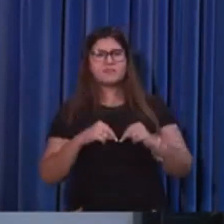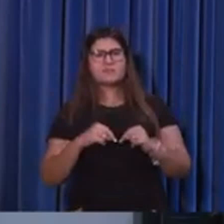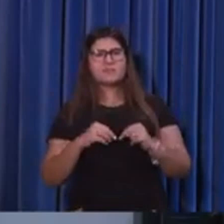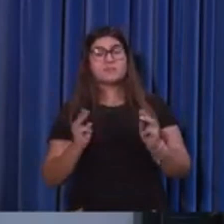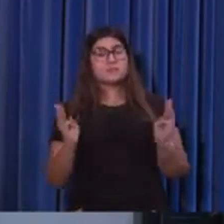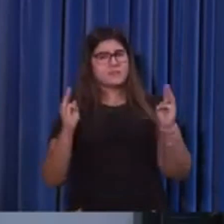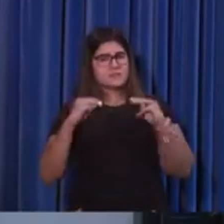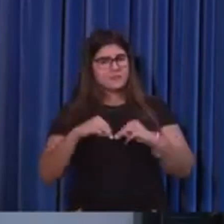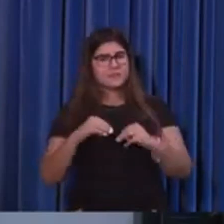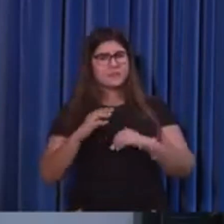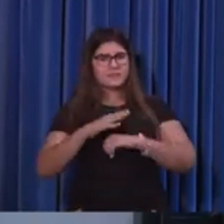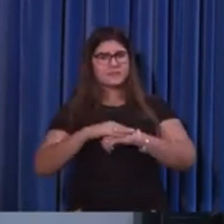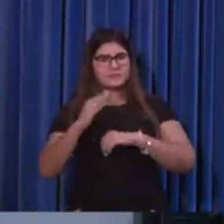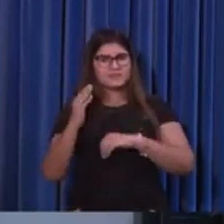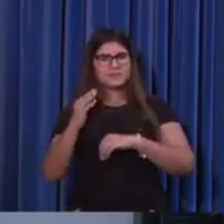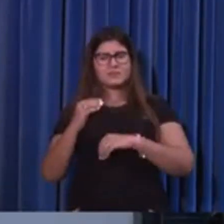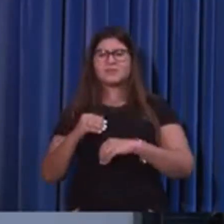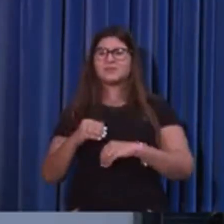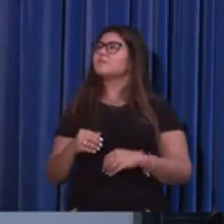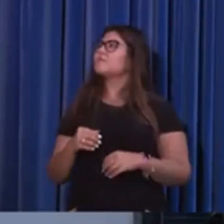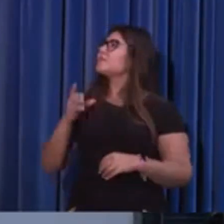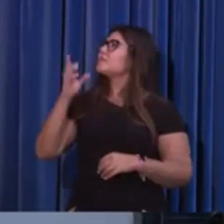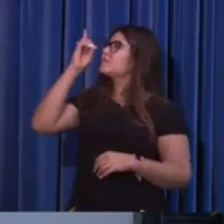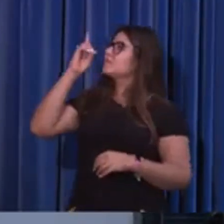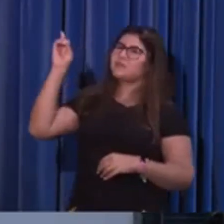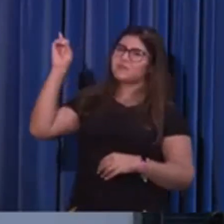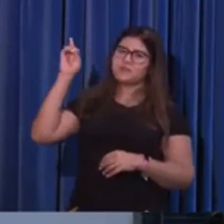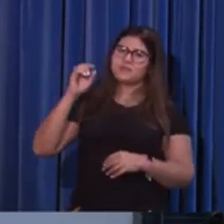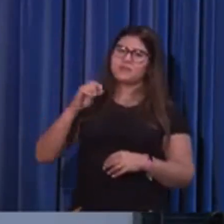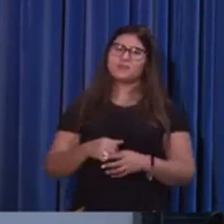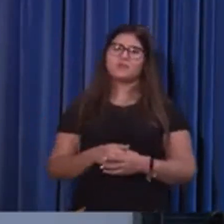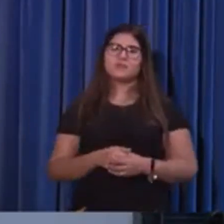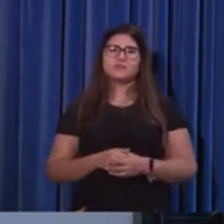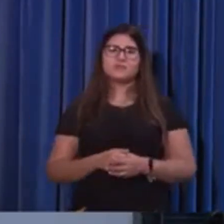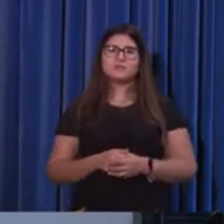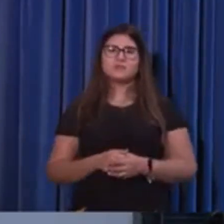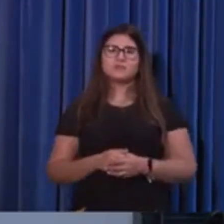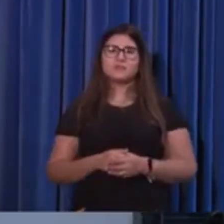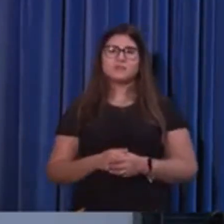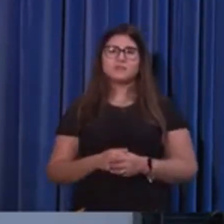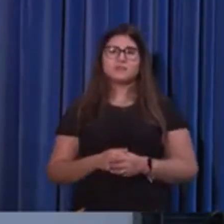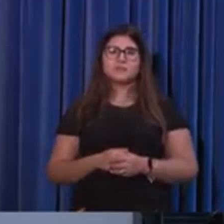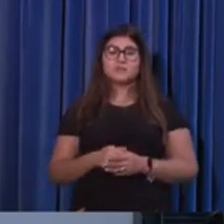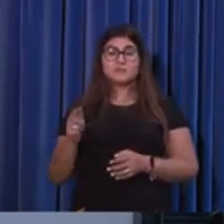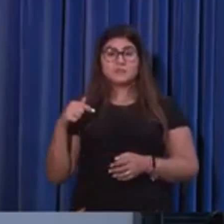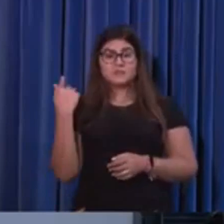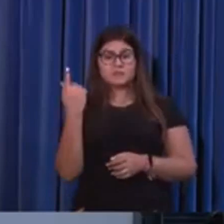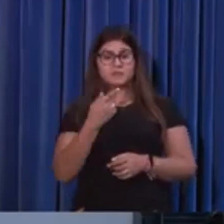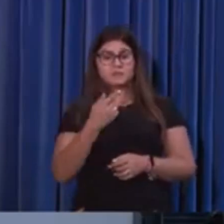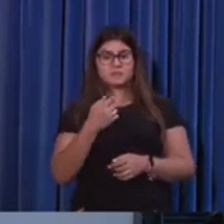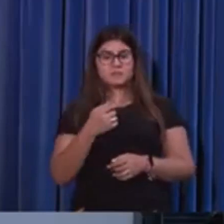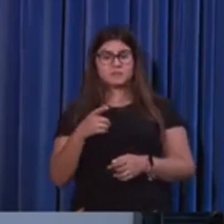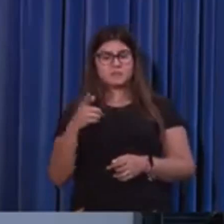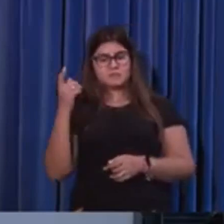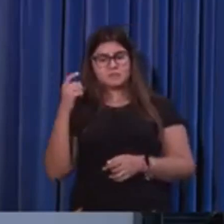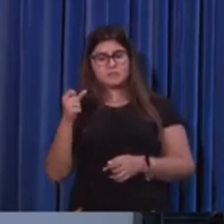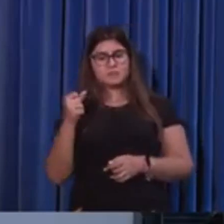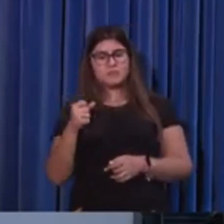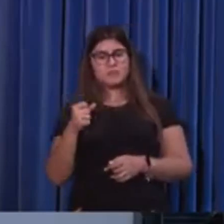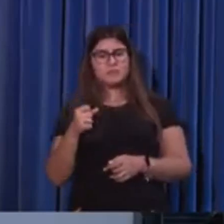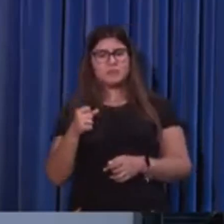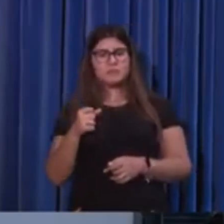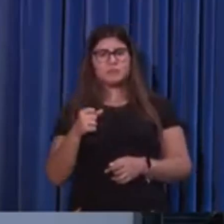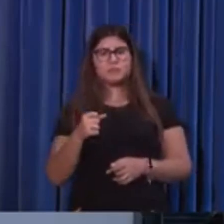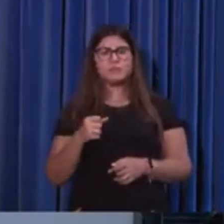Esse pensamento de que nós conseguimos manipular Deus e que Deus tem que fazer alguma